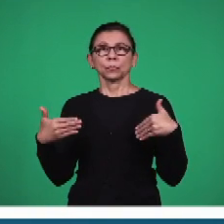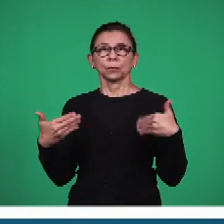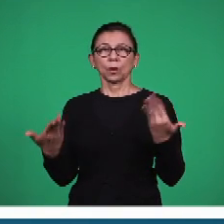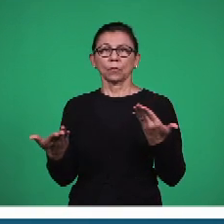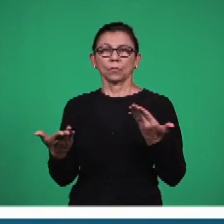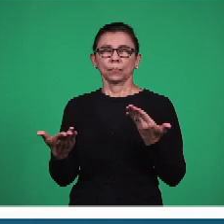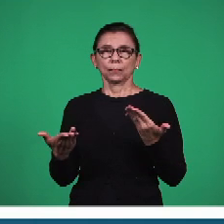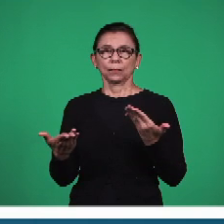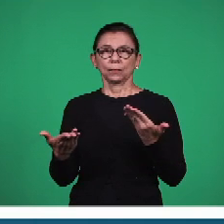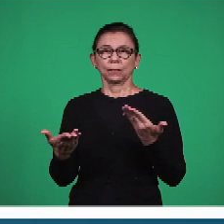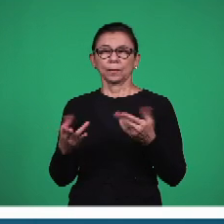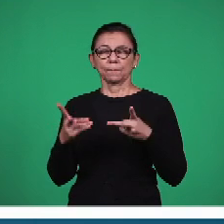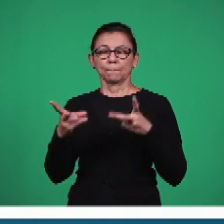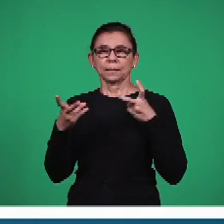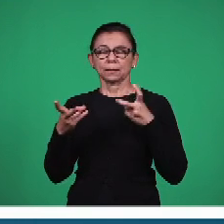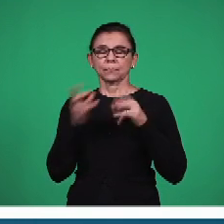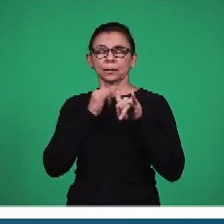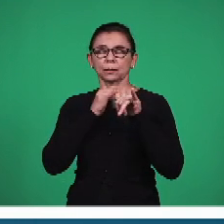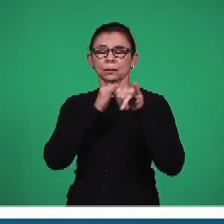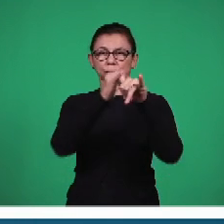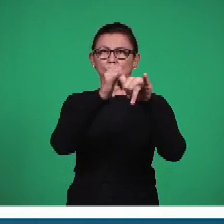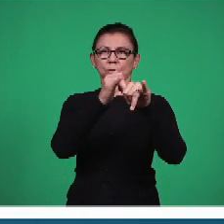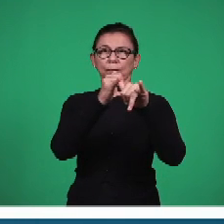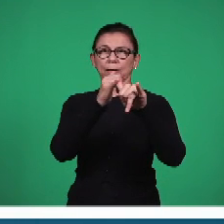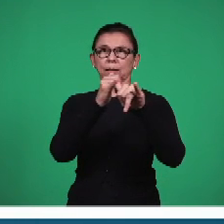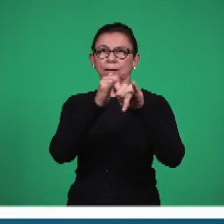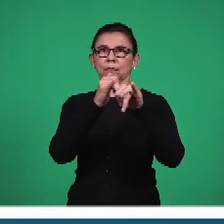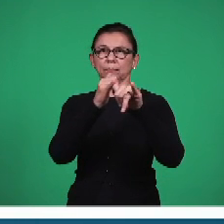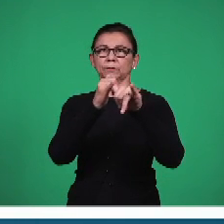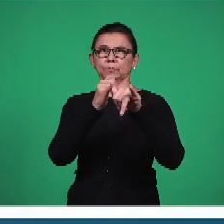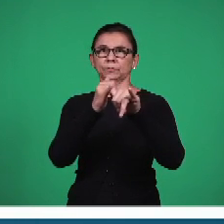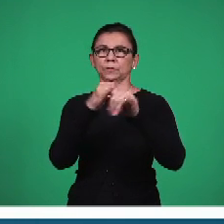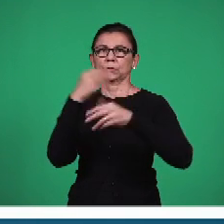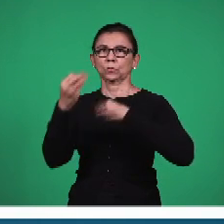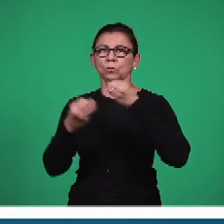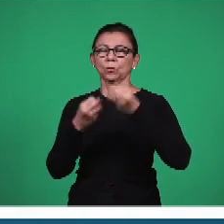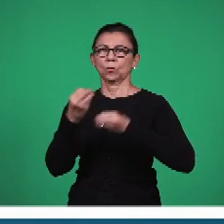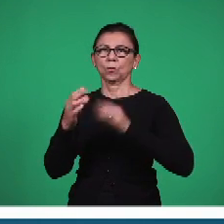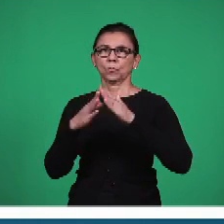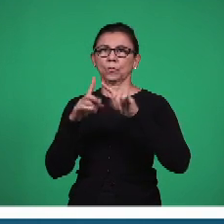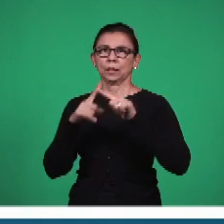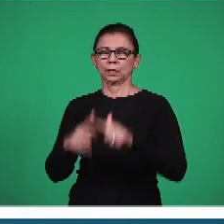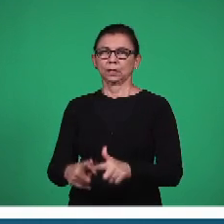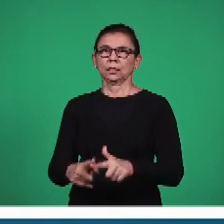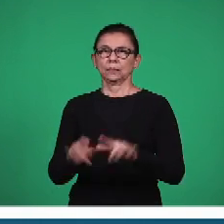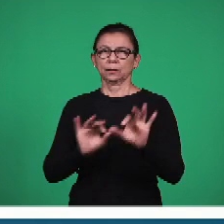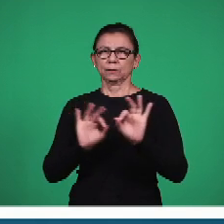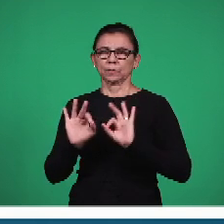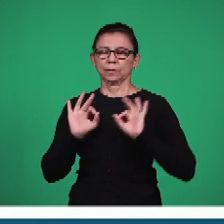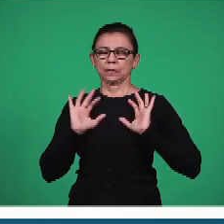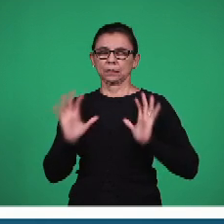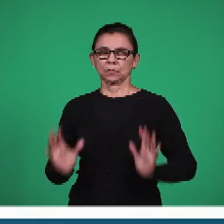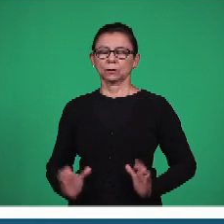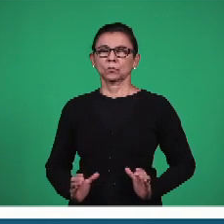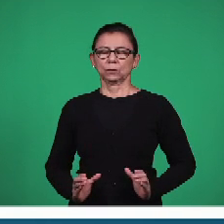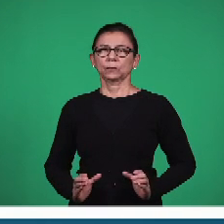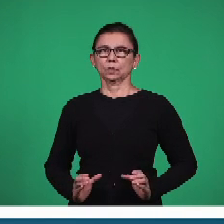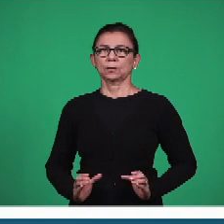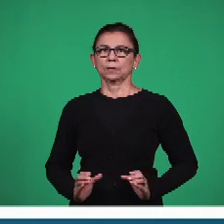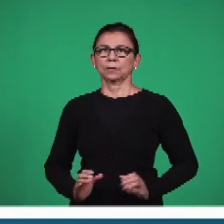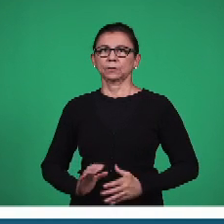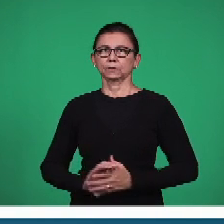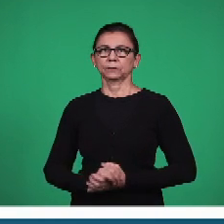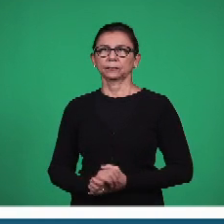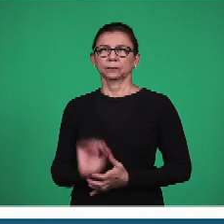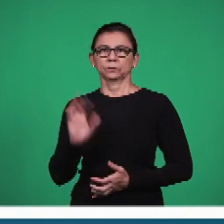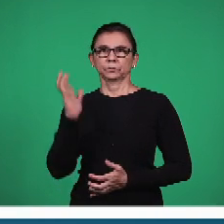textos, qual vai ser o preparo da igreja para esse momento no ouvir do toque da trombeta.